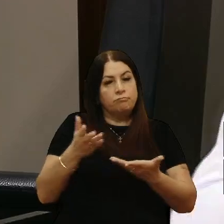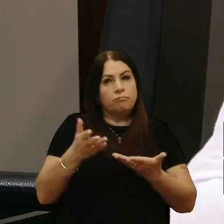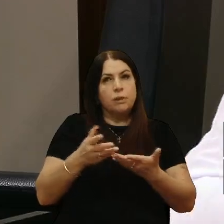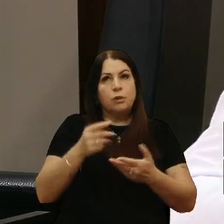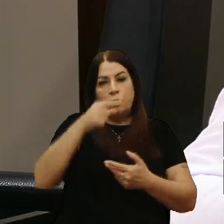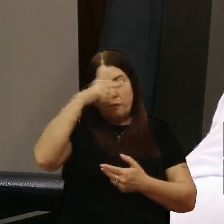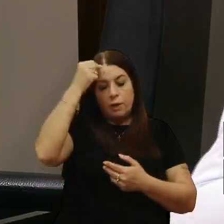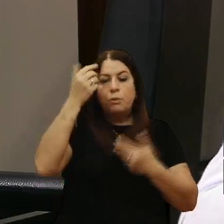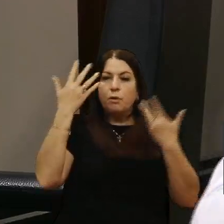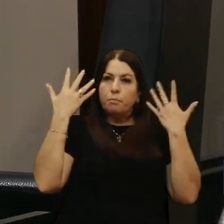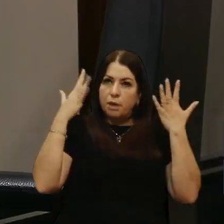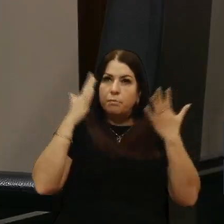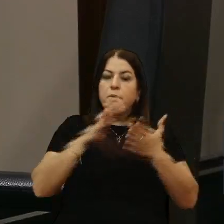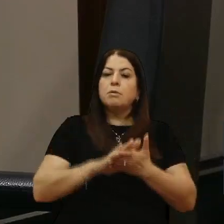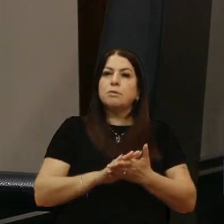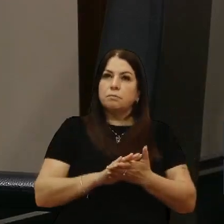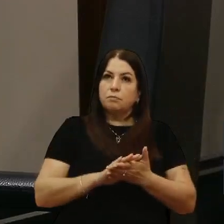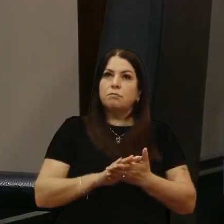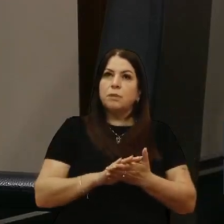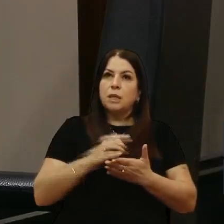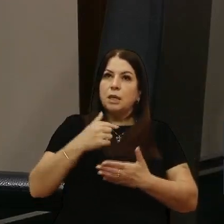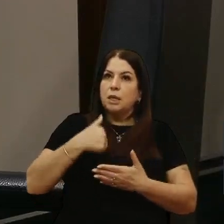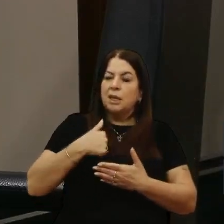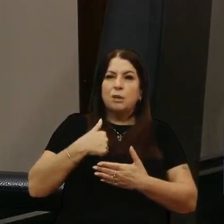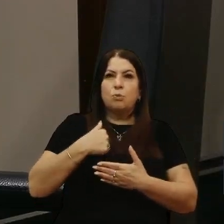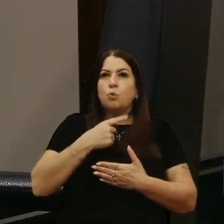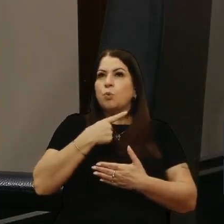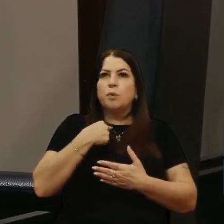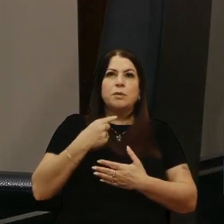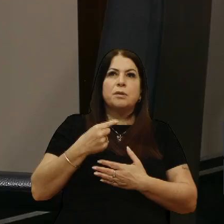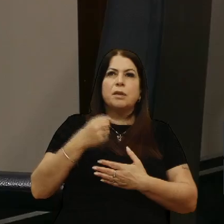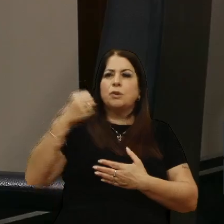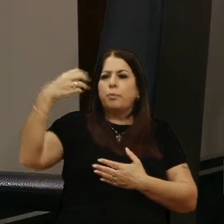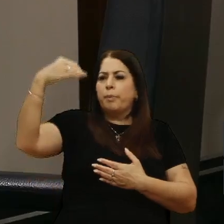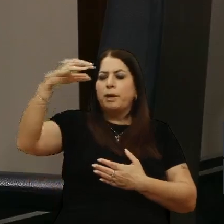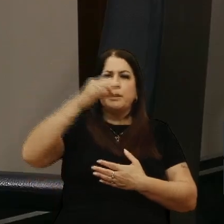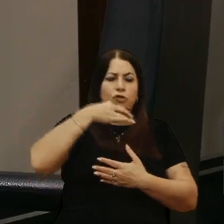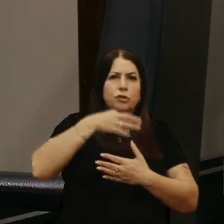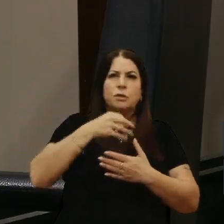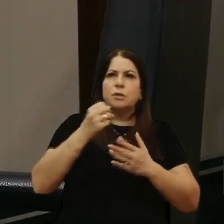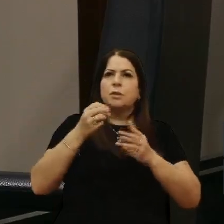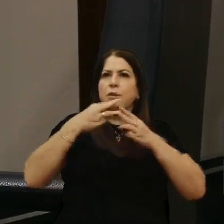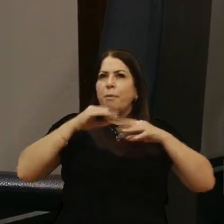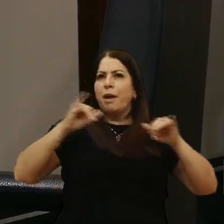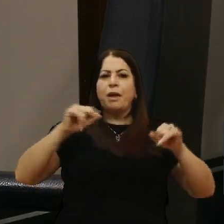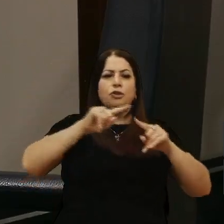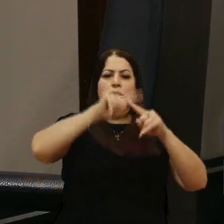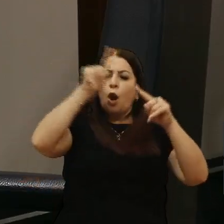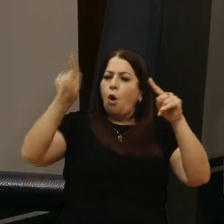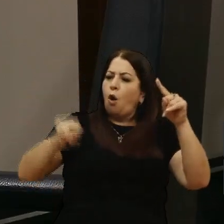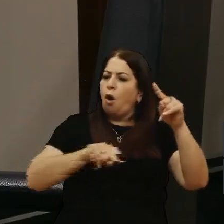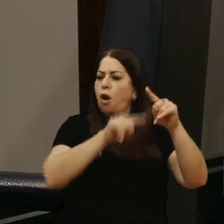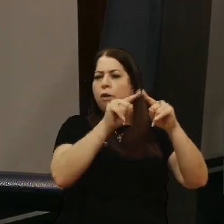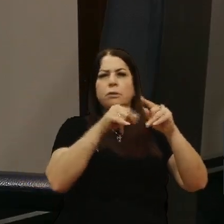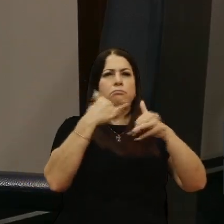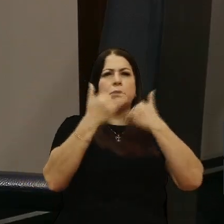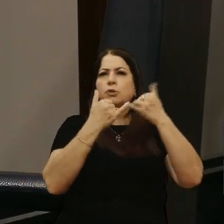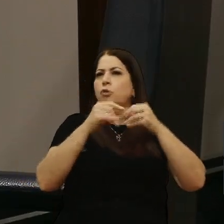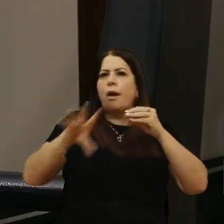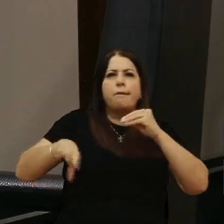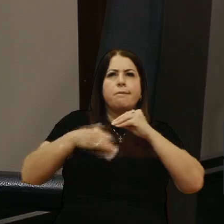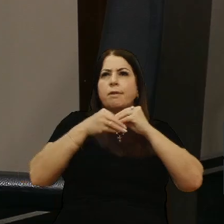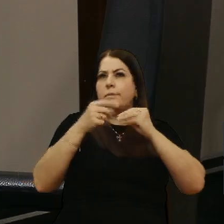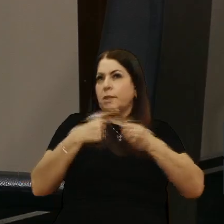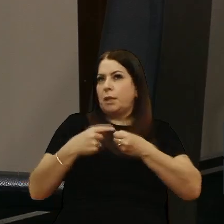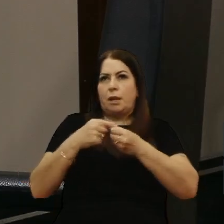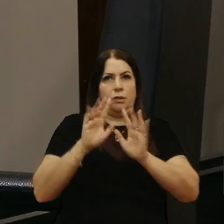Weber está de parabéns aí. E para mim, eu gostei da questão do Brilha Caxias, do marketing, da roda gigante, de tudo isso aí. Eu acho que só agrega para a